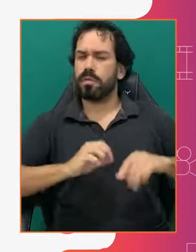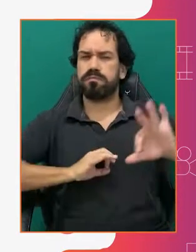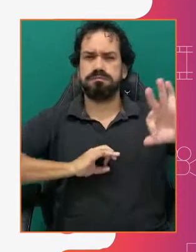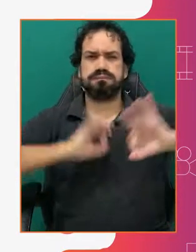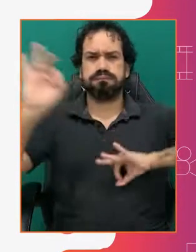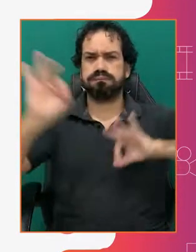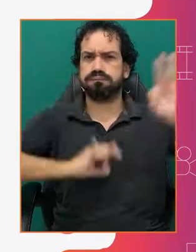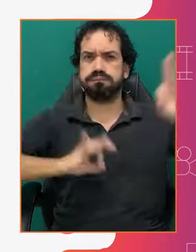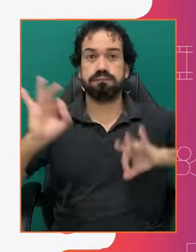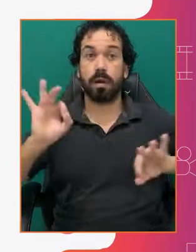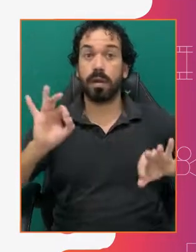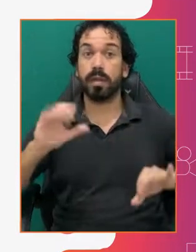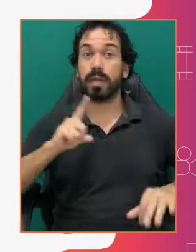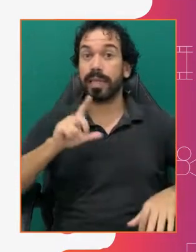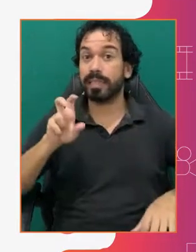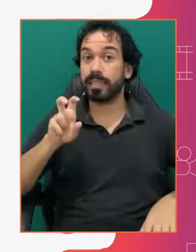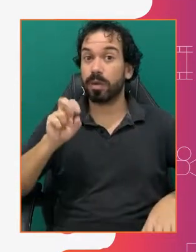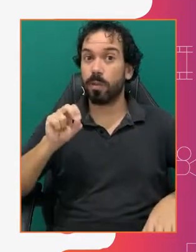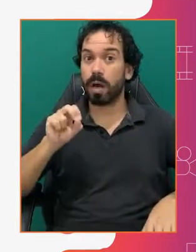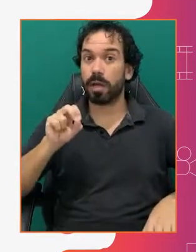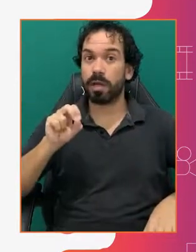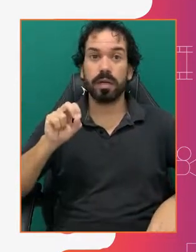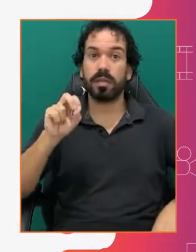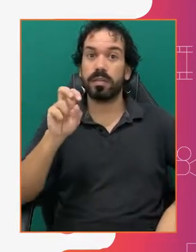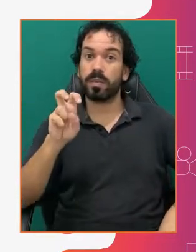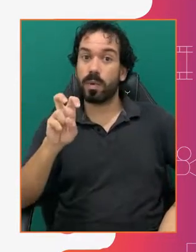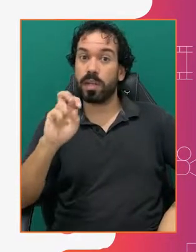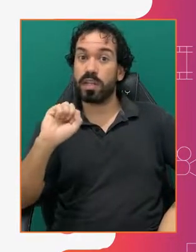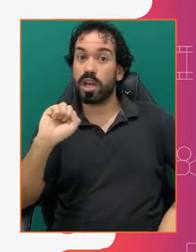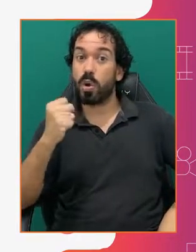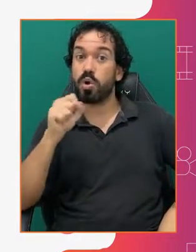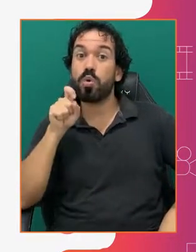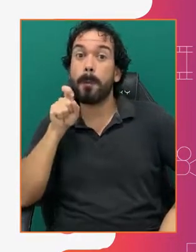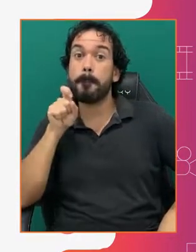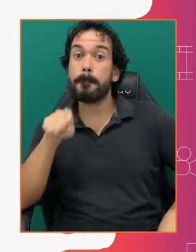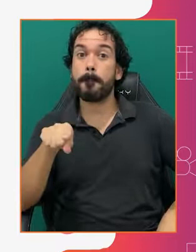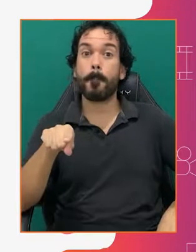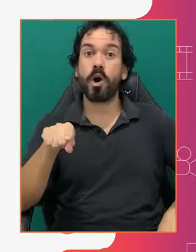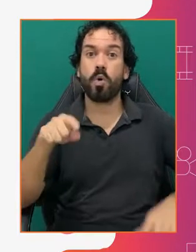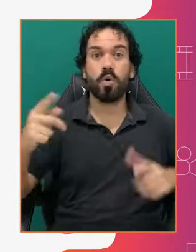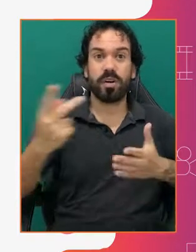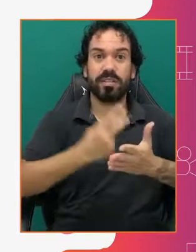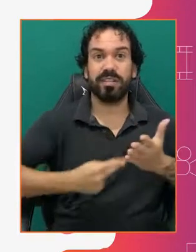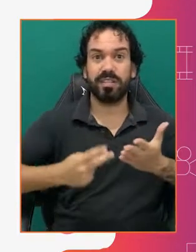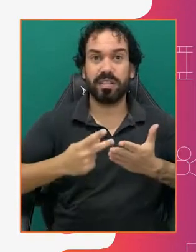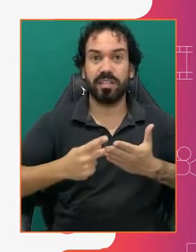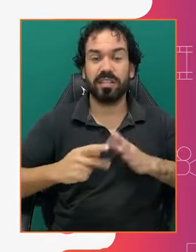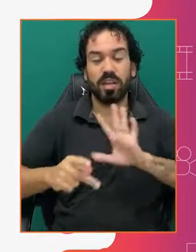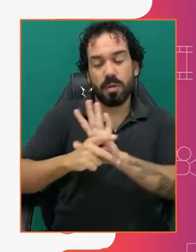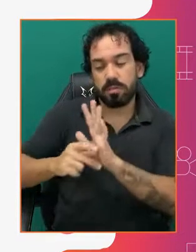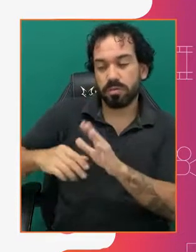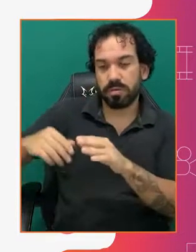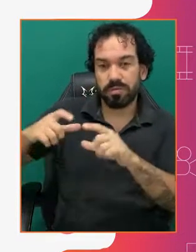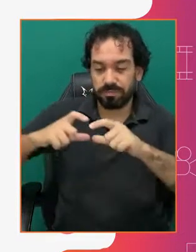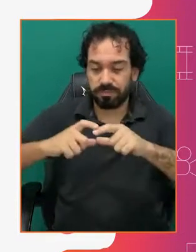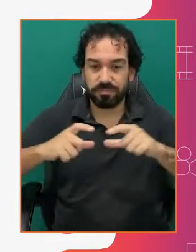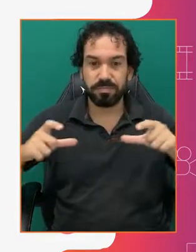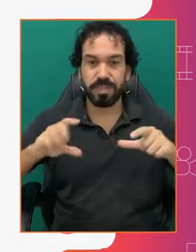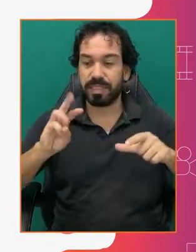superprodução, com cerca de 58 mil desenhos, feitos nas películas